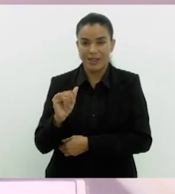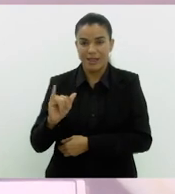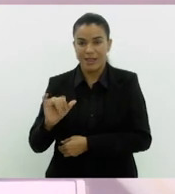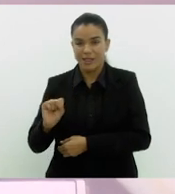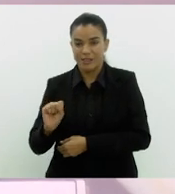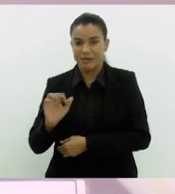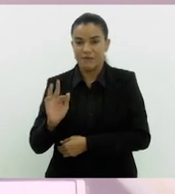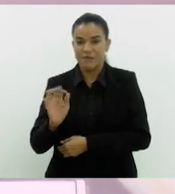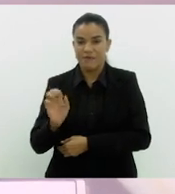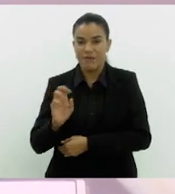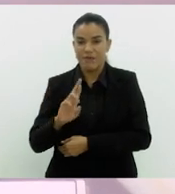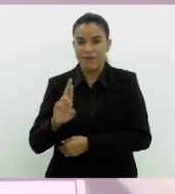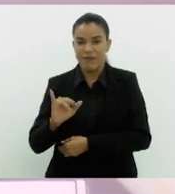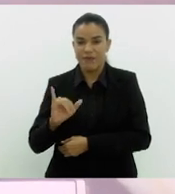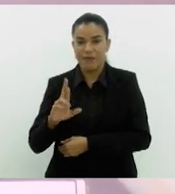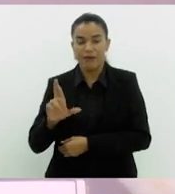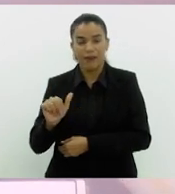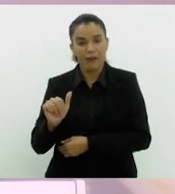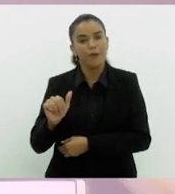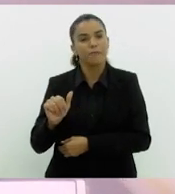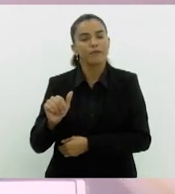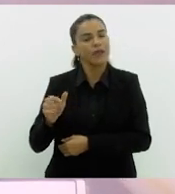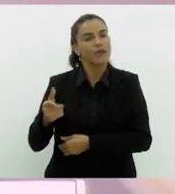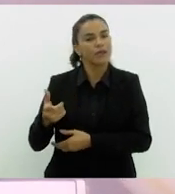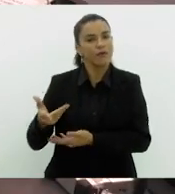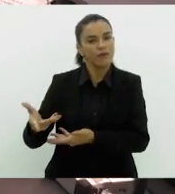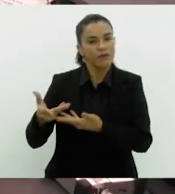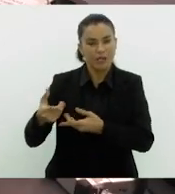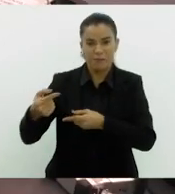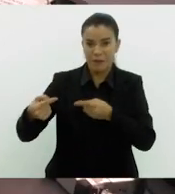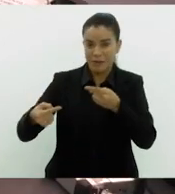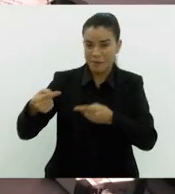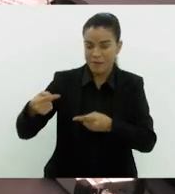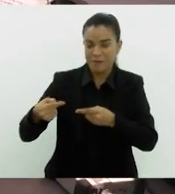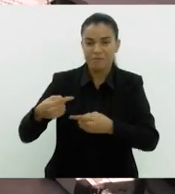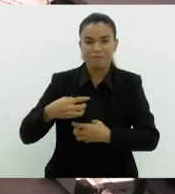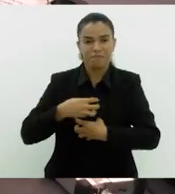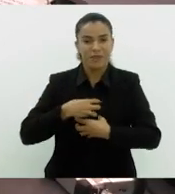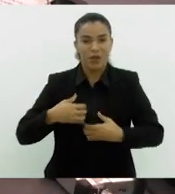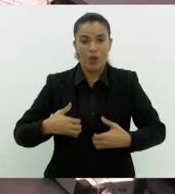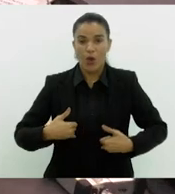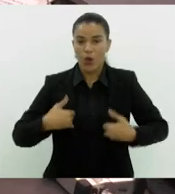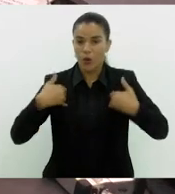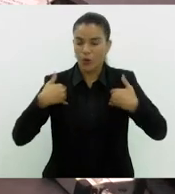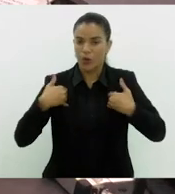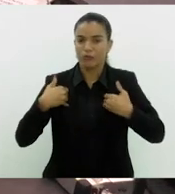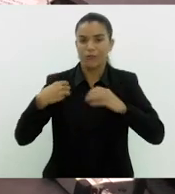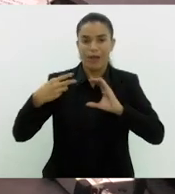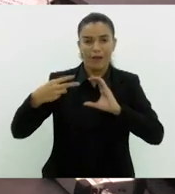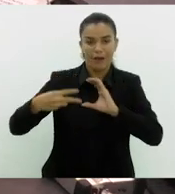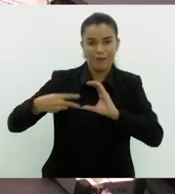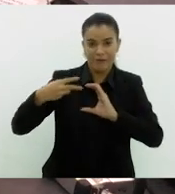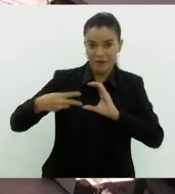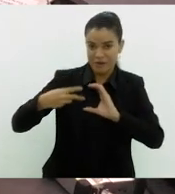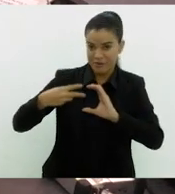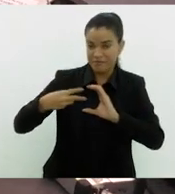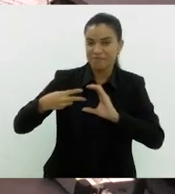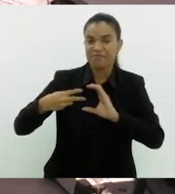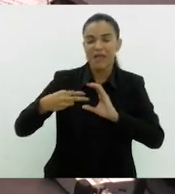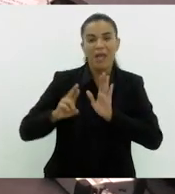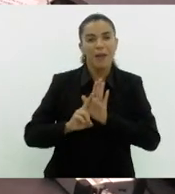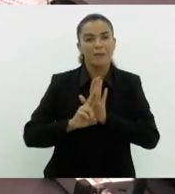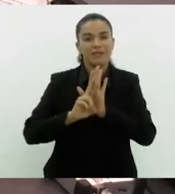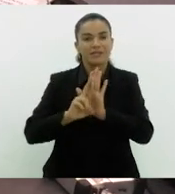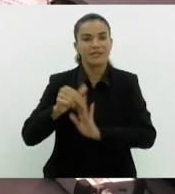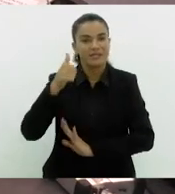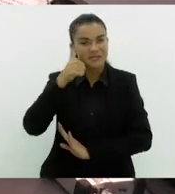aqui conosco, que faz esse debate e também muito nos orgulha que na Câmara dos Vereadores e das vereadoras do Rio